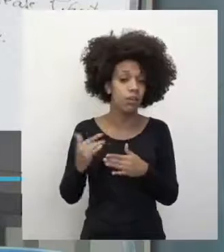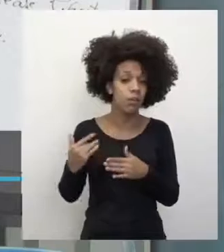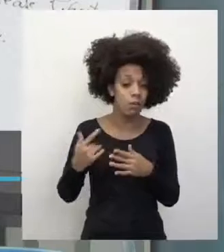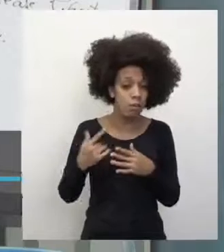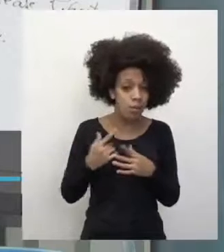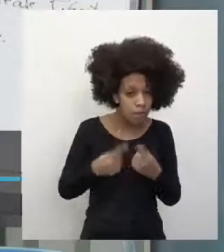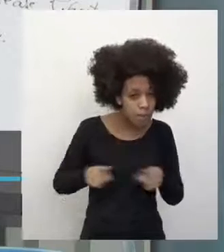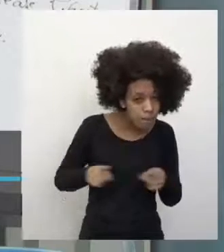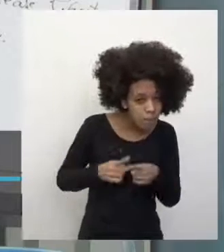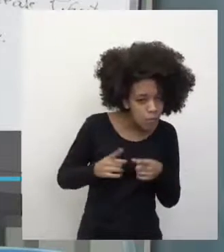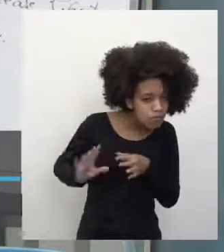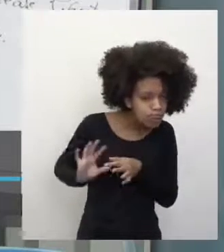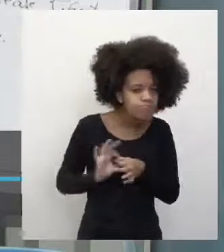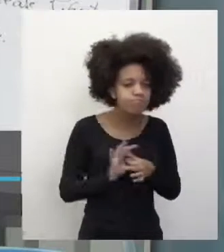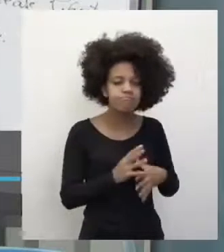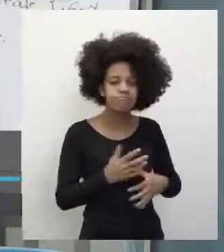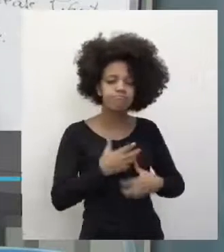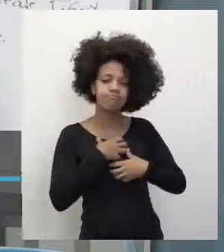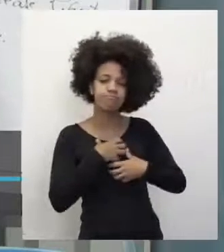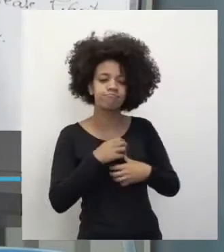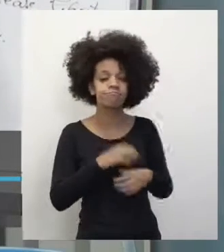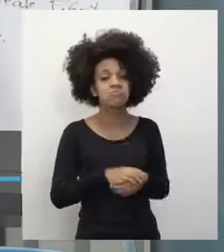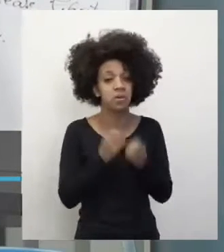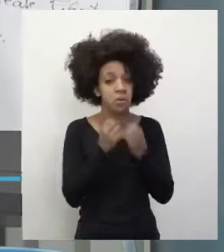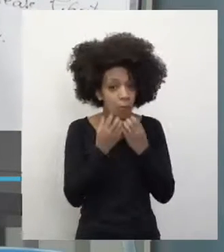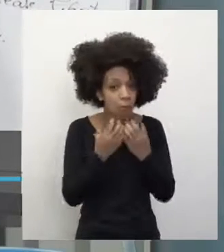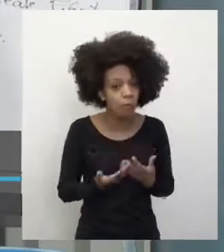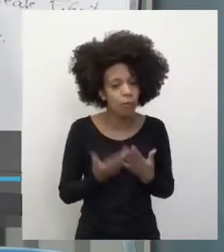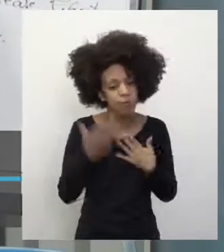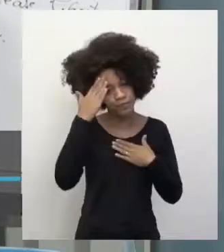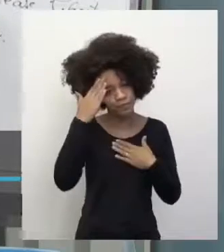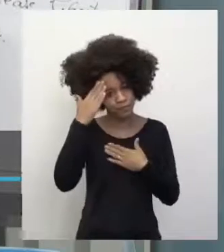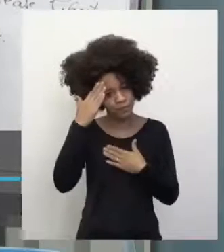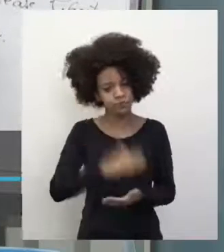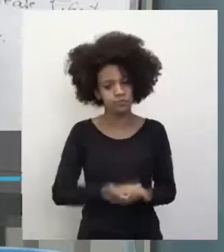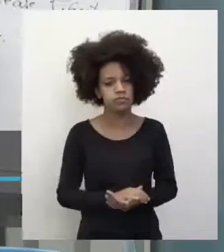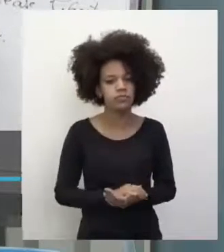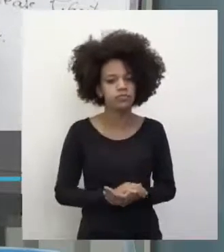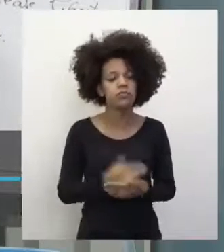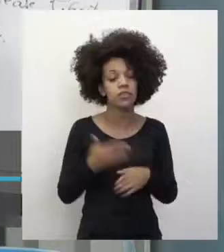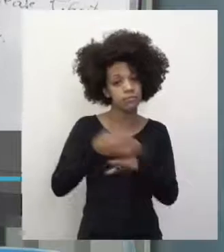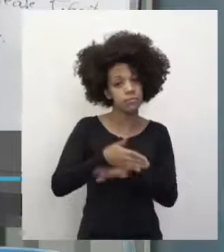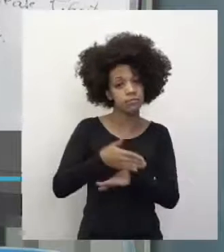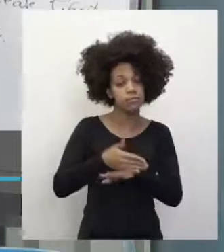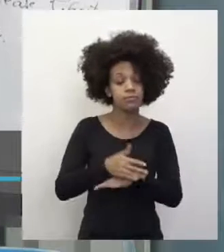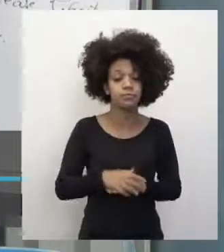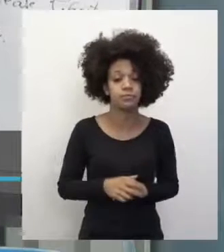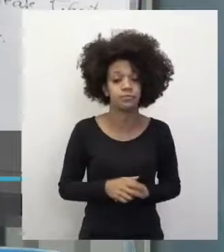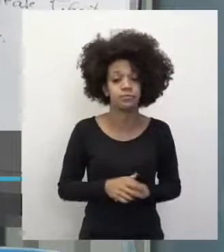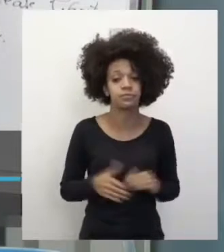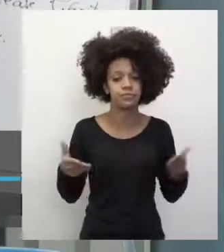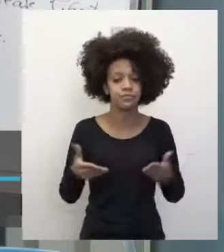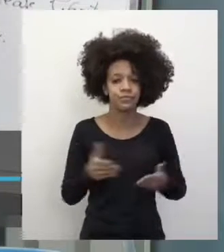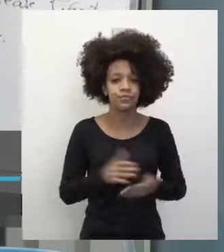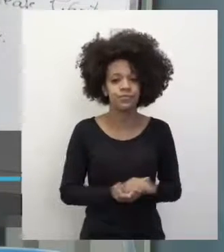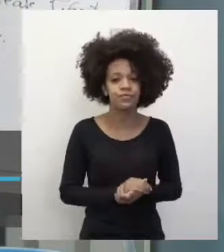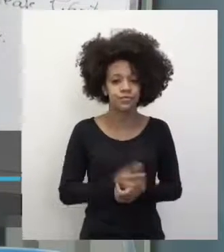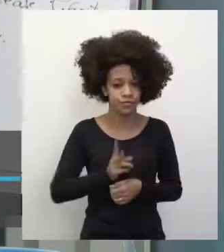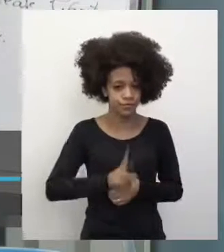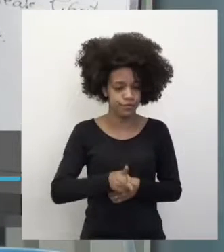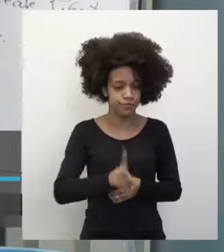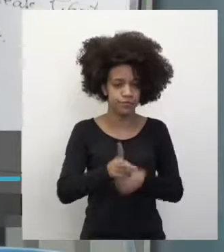sonora, né? Músicas muito marcantes. Que bom, gente. Obrigada, viu? Pelas participações. Agora a gente